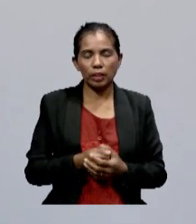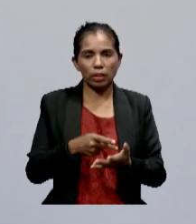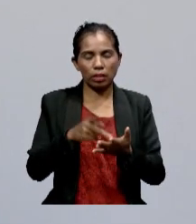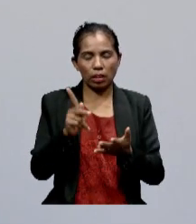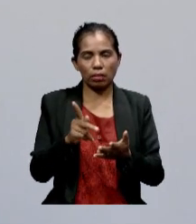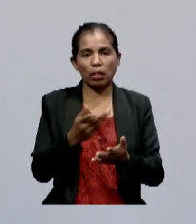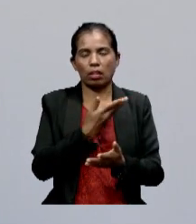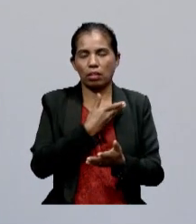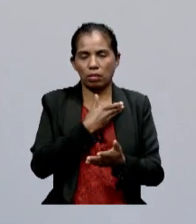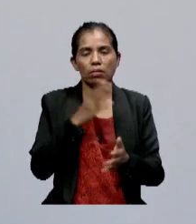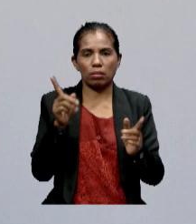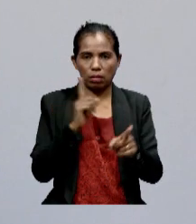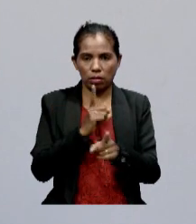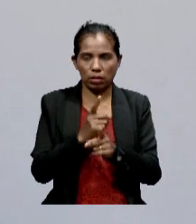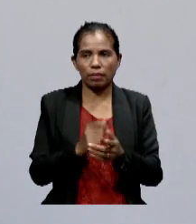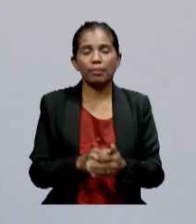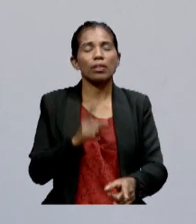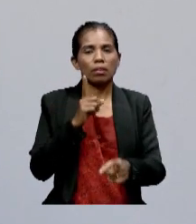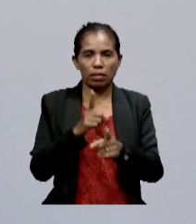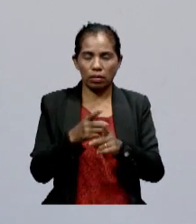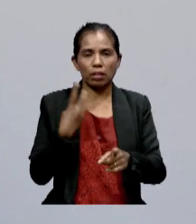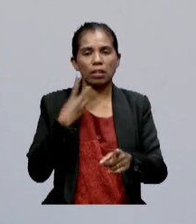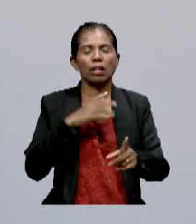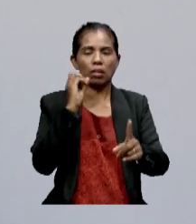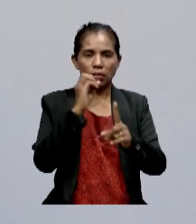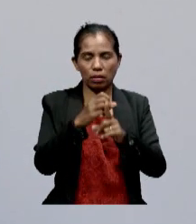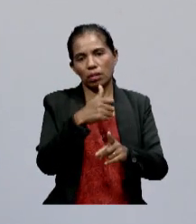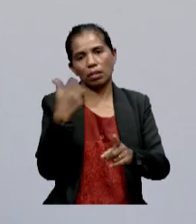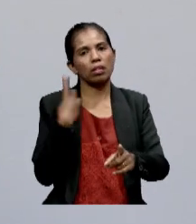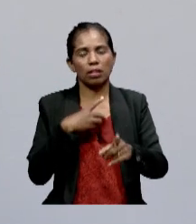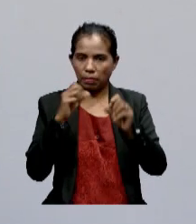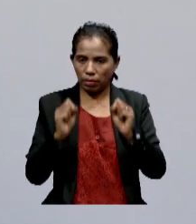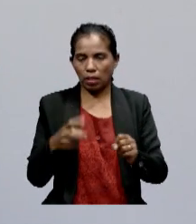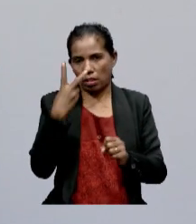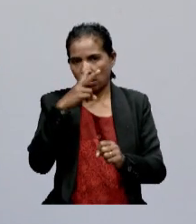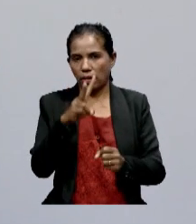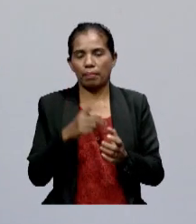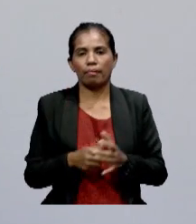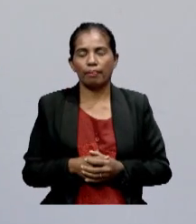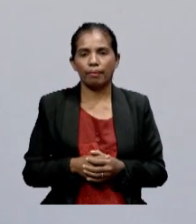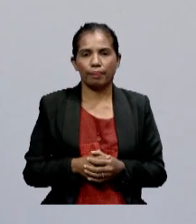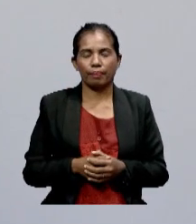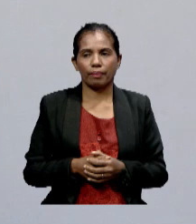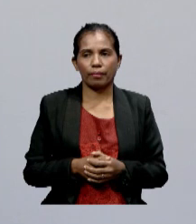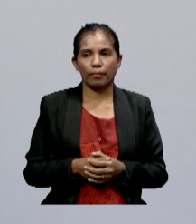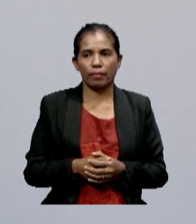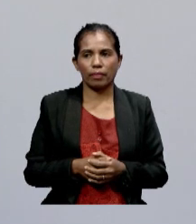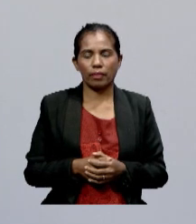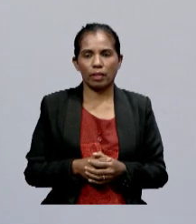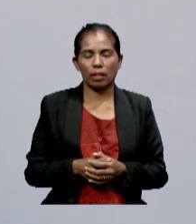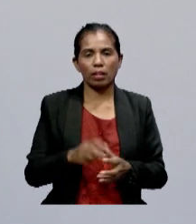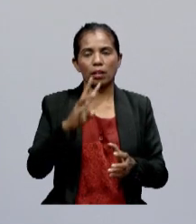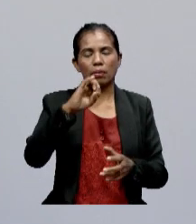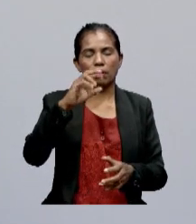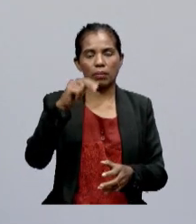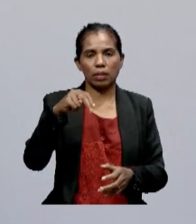lalo sebi ita be ya opsaun sira sel ita bele hare arehane sa wind power